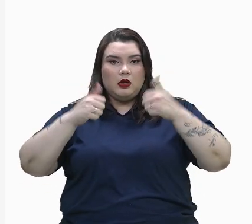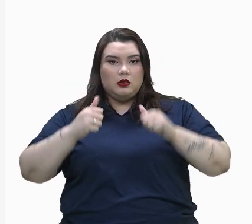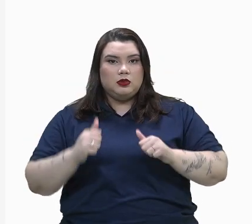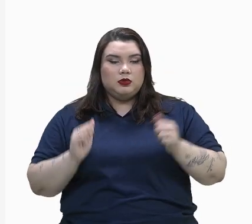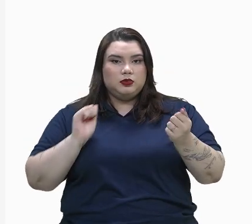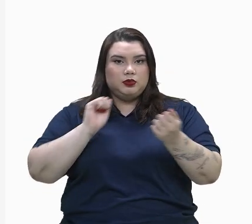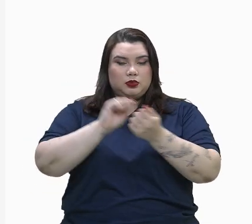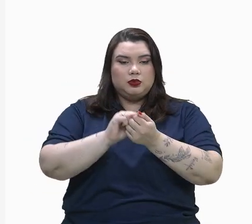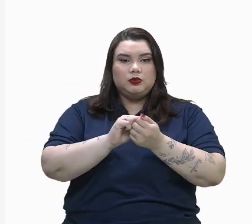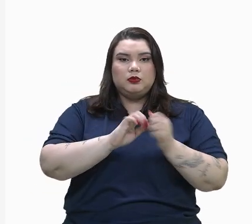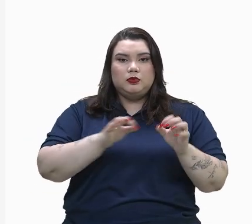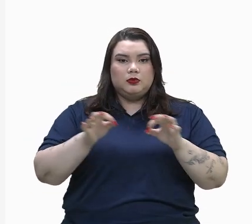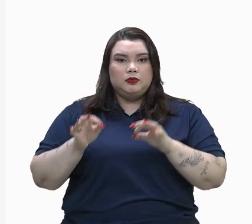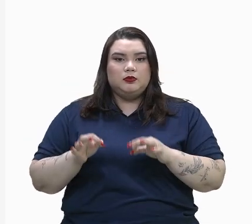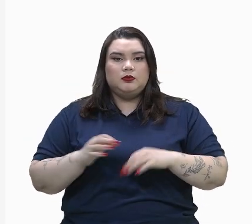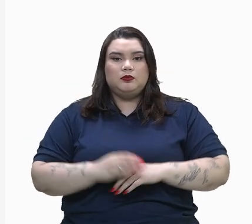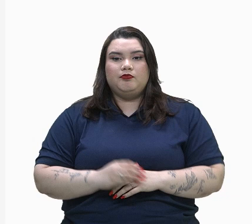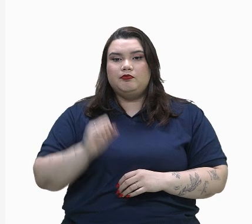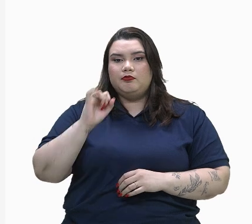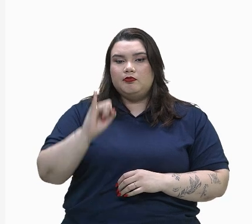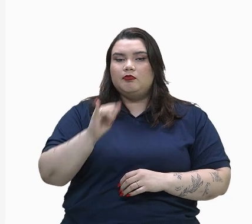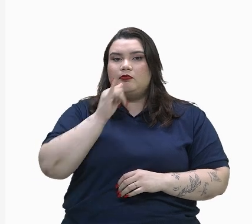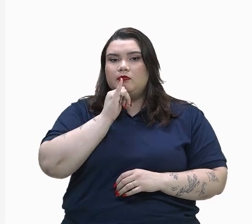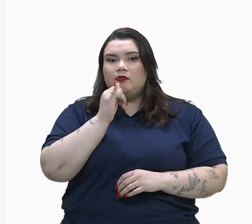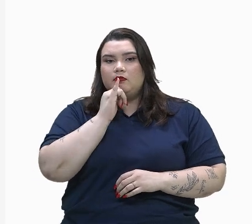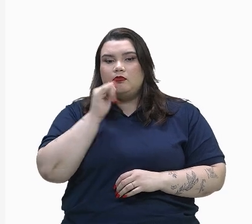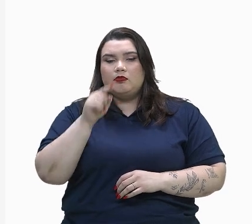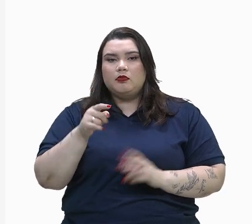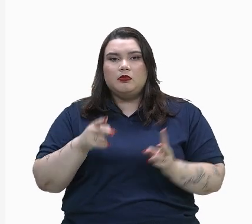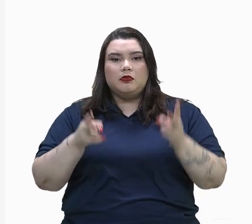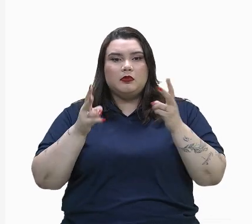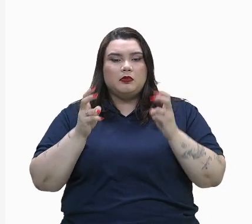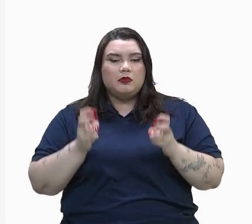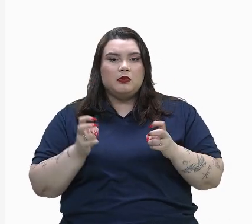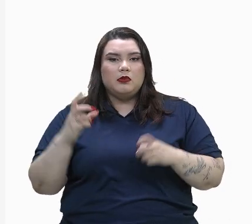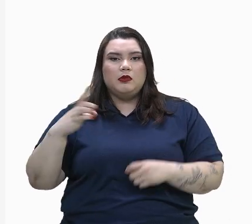com vocês, né? Se você, por exemplo, pegar uma